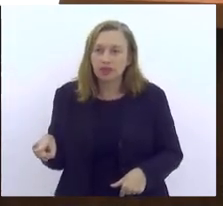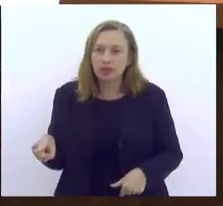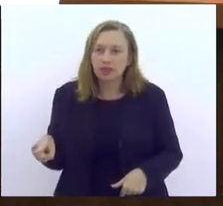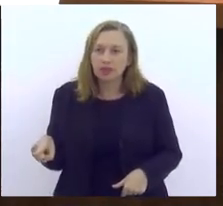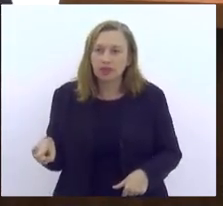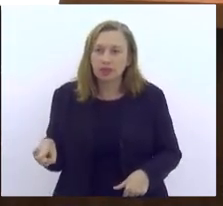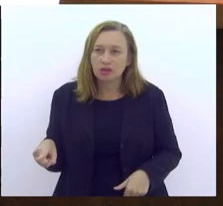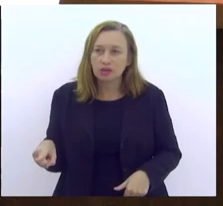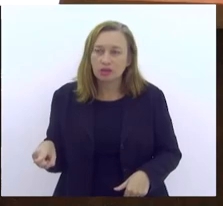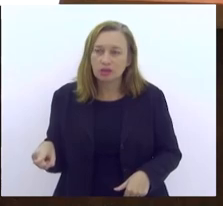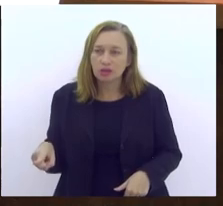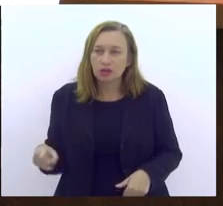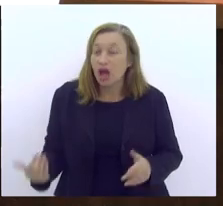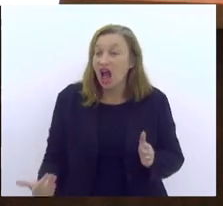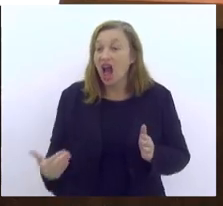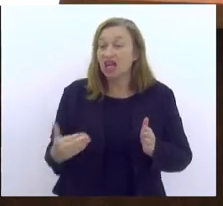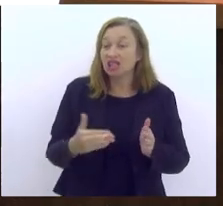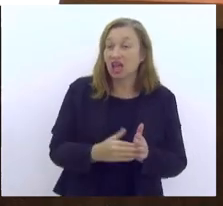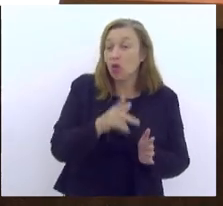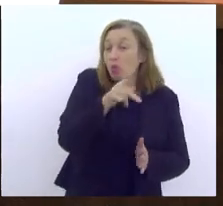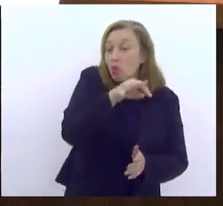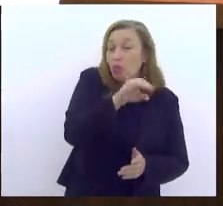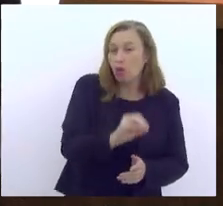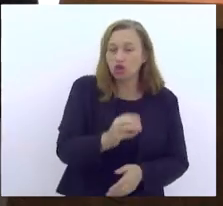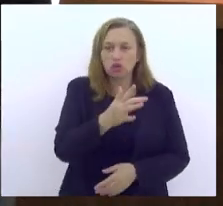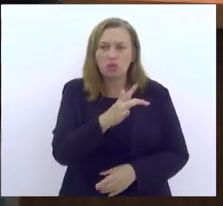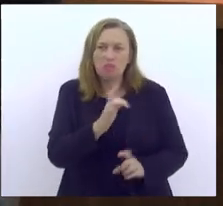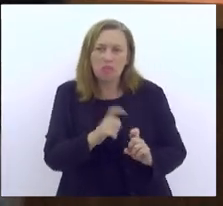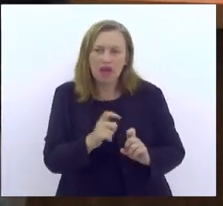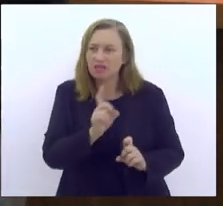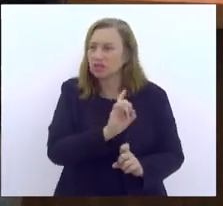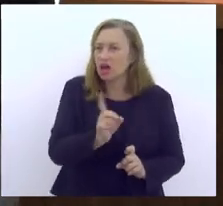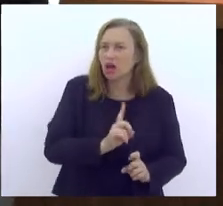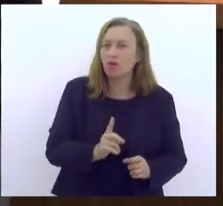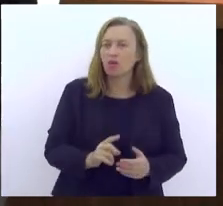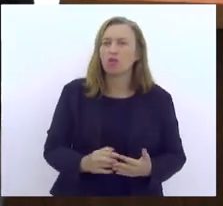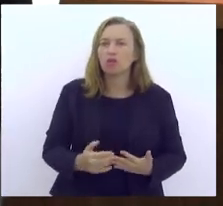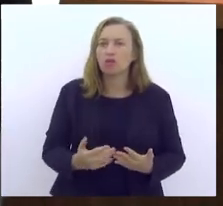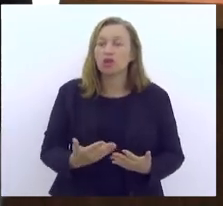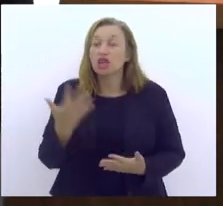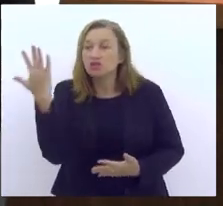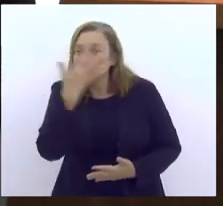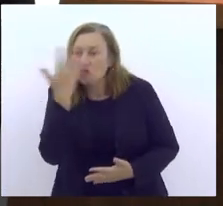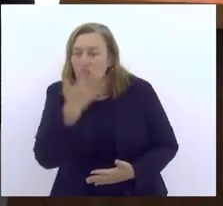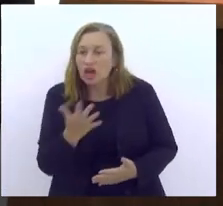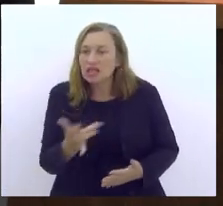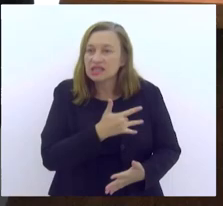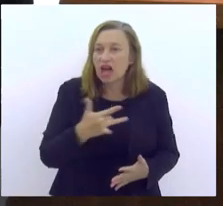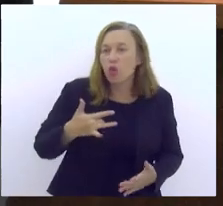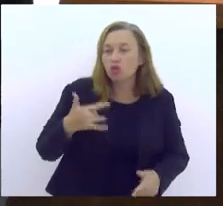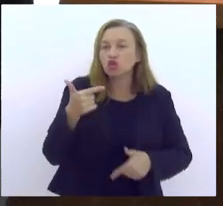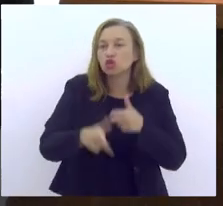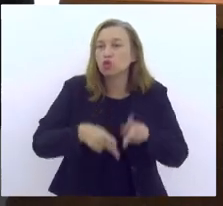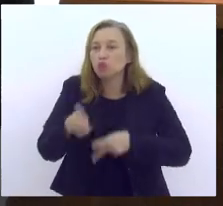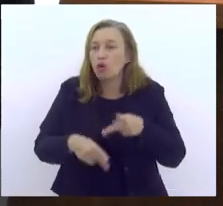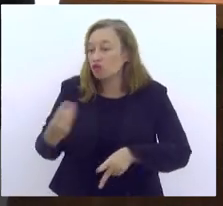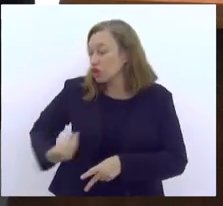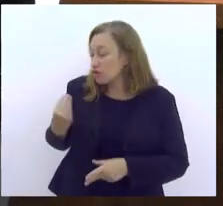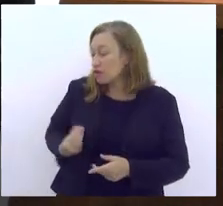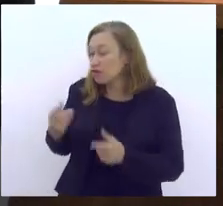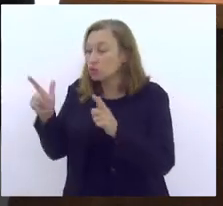ir até um posto médico. É inviabilização da saúde da população que vive nesses